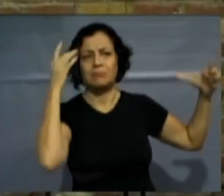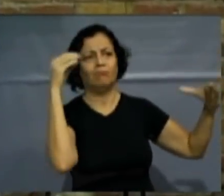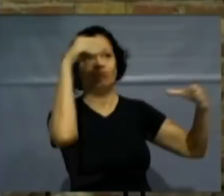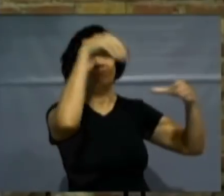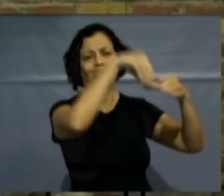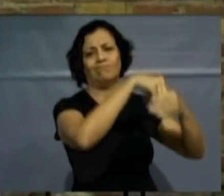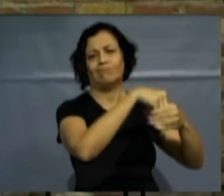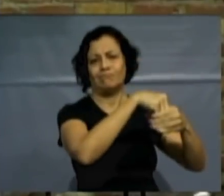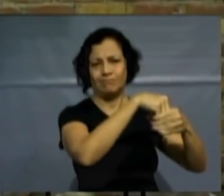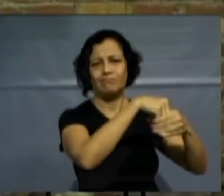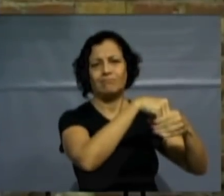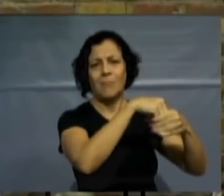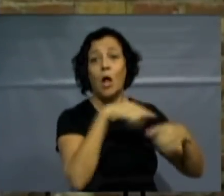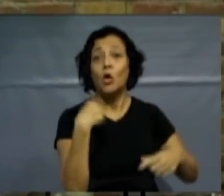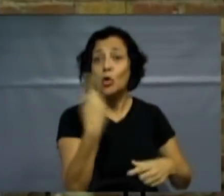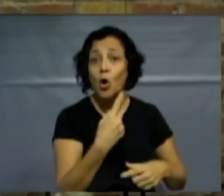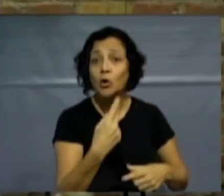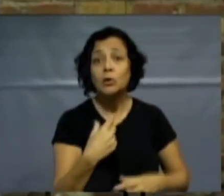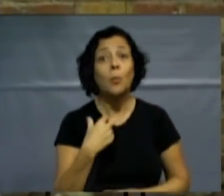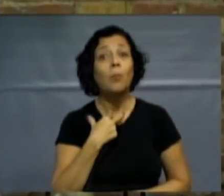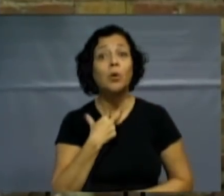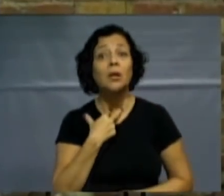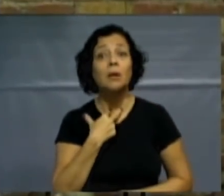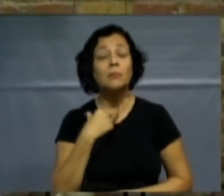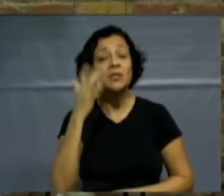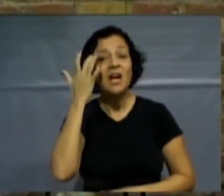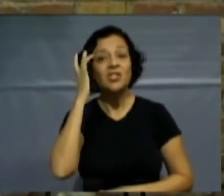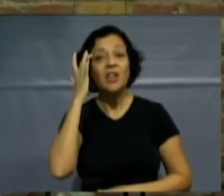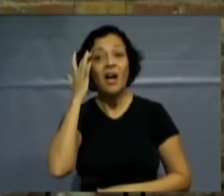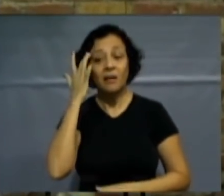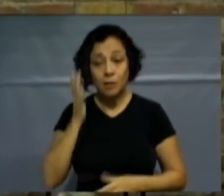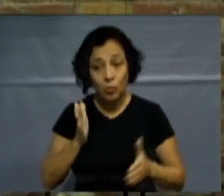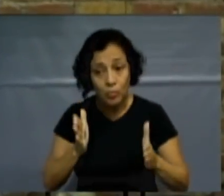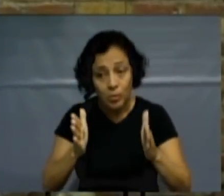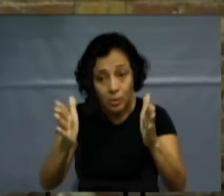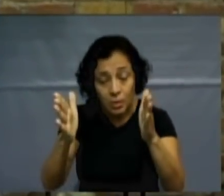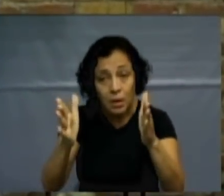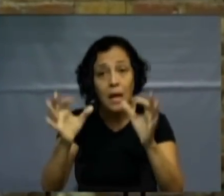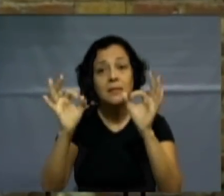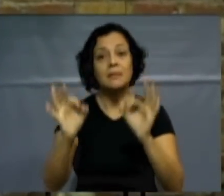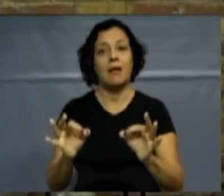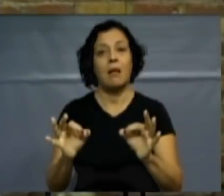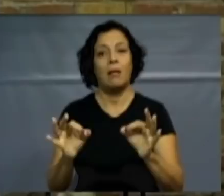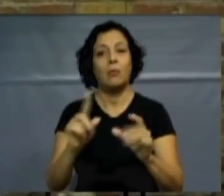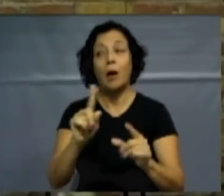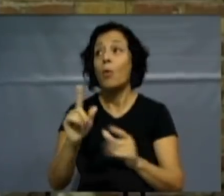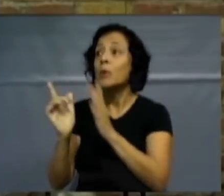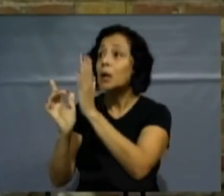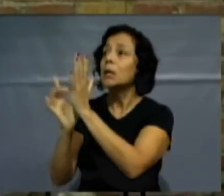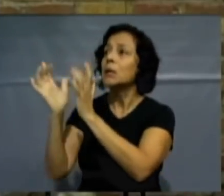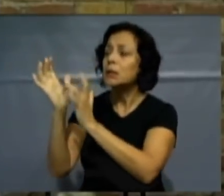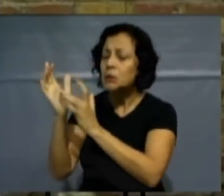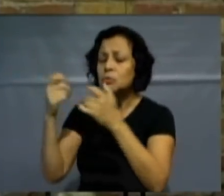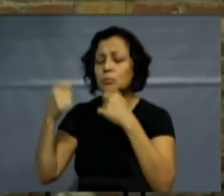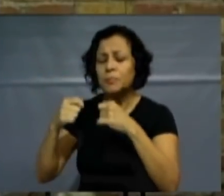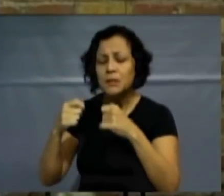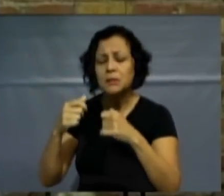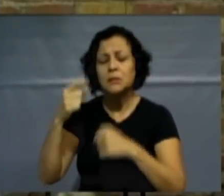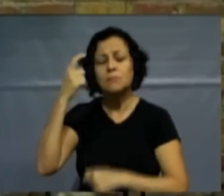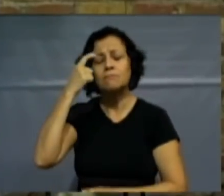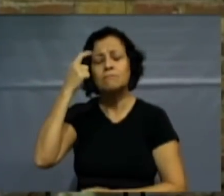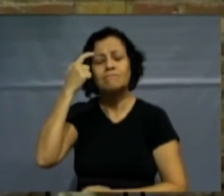crente acerca do caminho que lhe compete. Em Cristo, tudo deve ser renovado. O